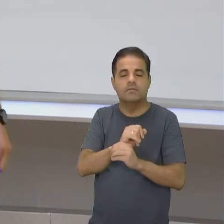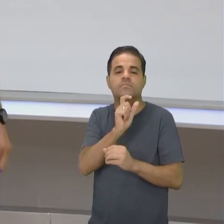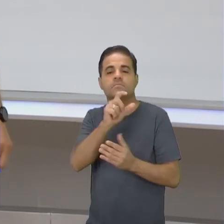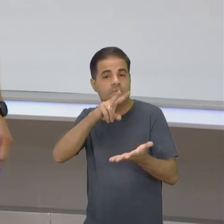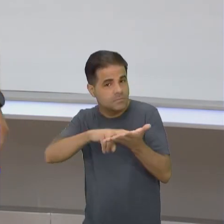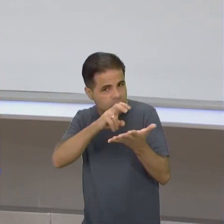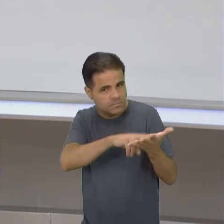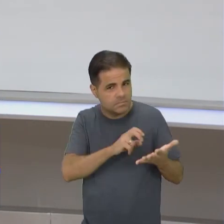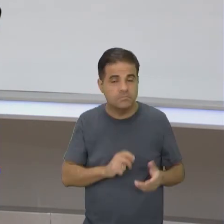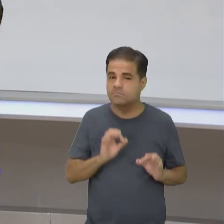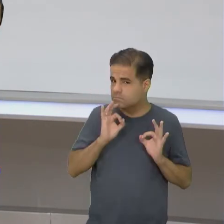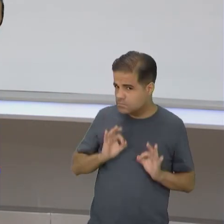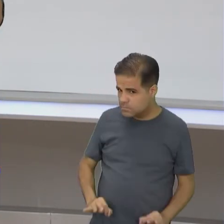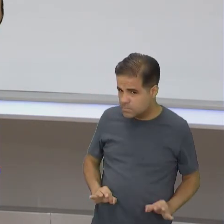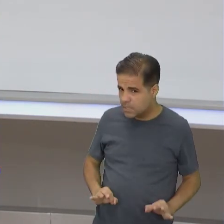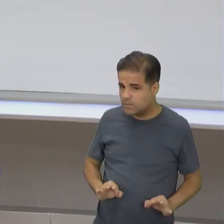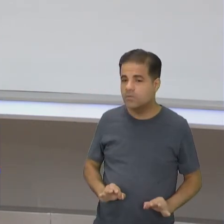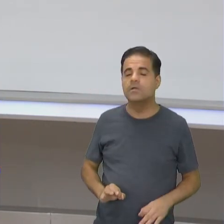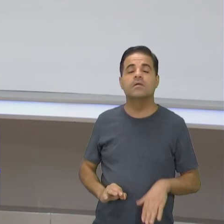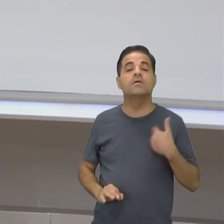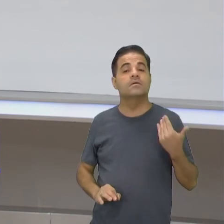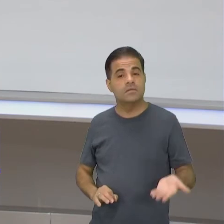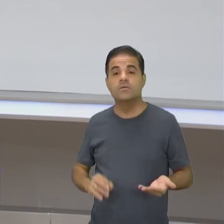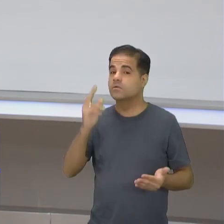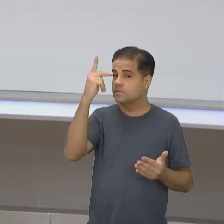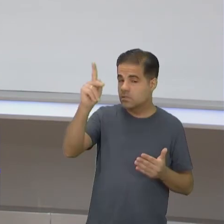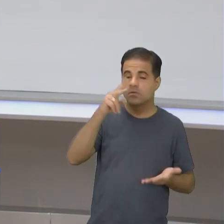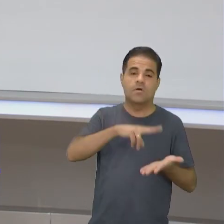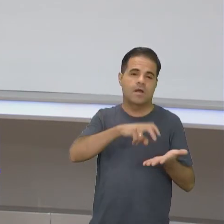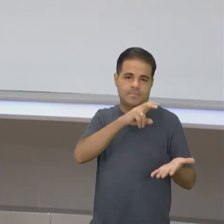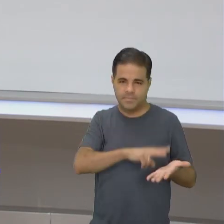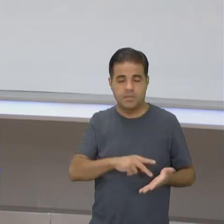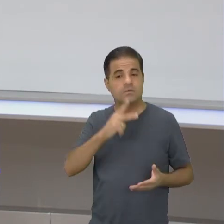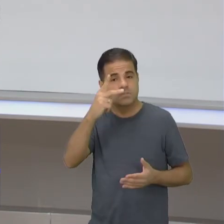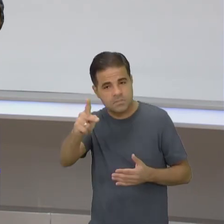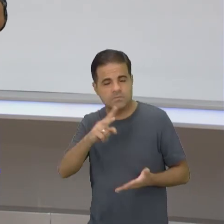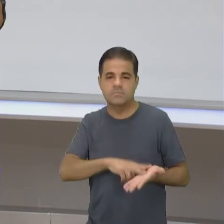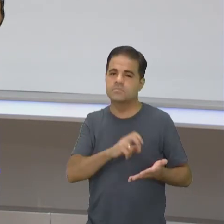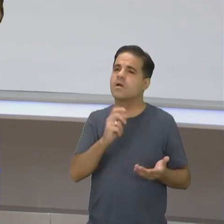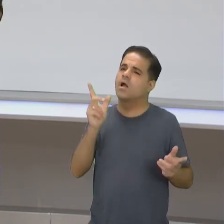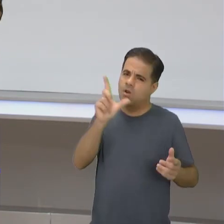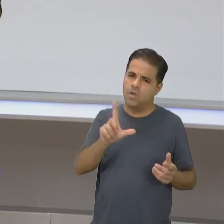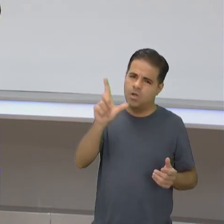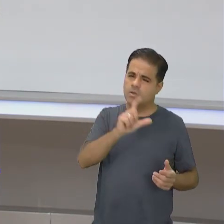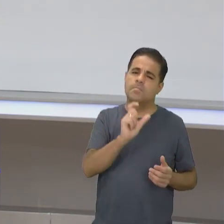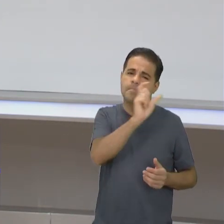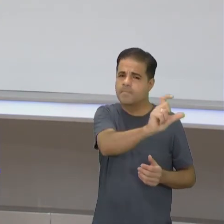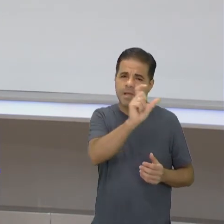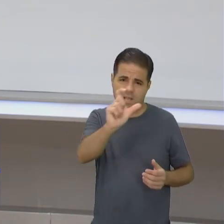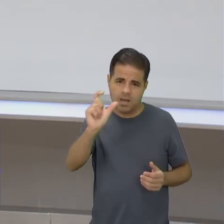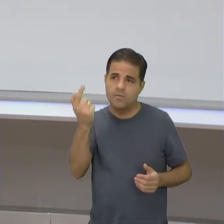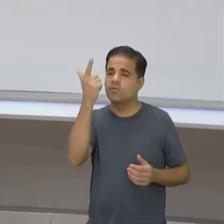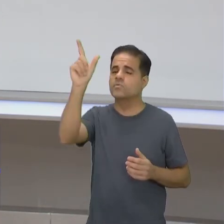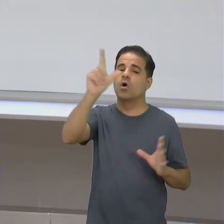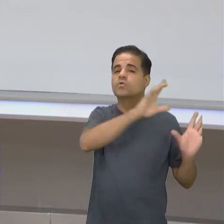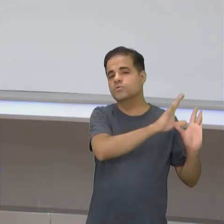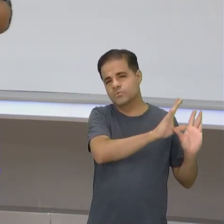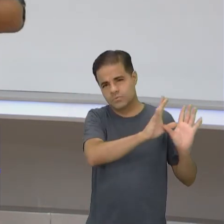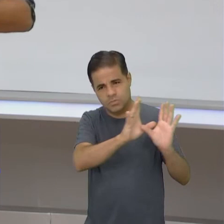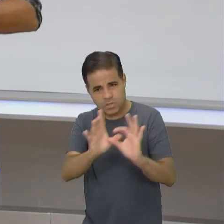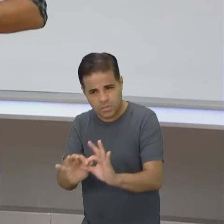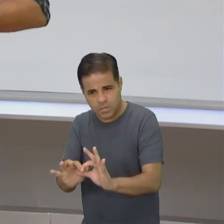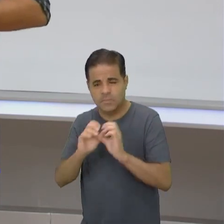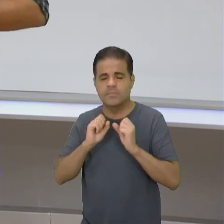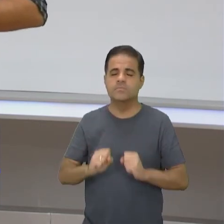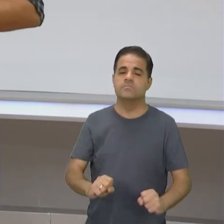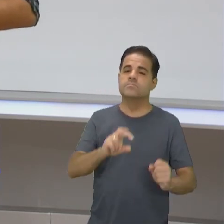vocabulário, certo? E aí é o seu vocabulário, é o seu vocabulário. É claro que aquelas palavras, em outros contextos, podem